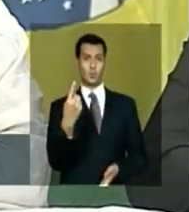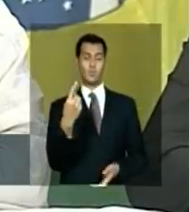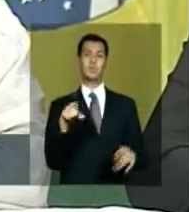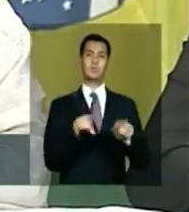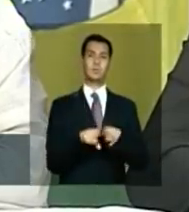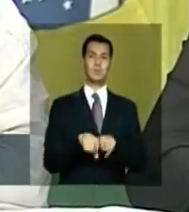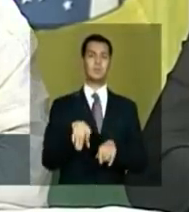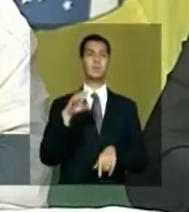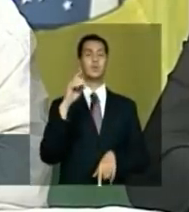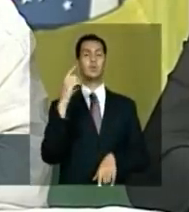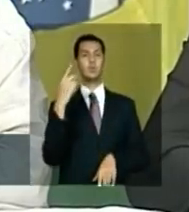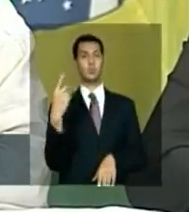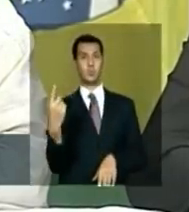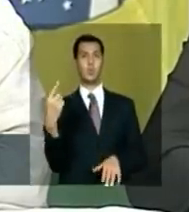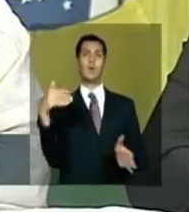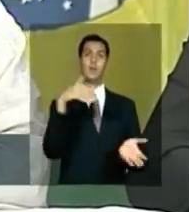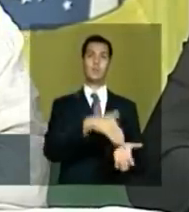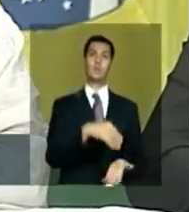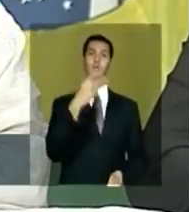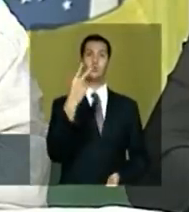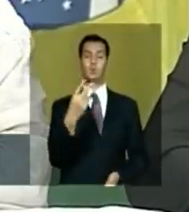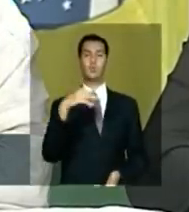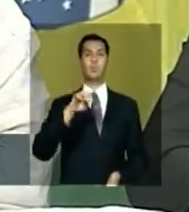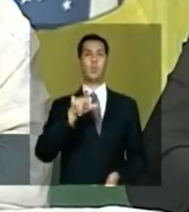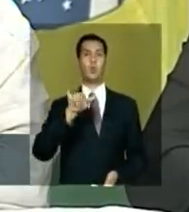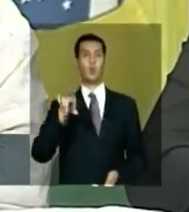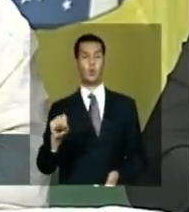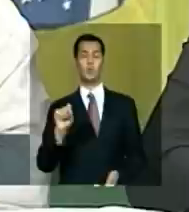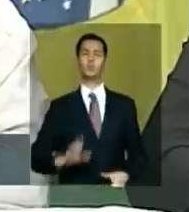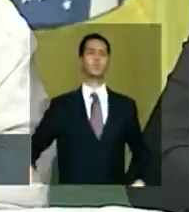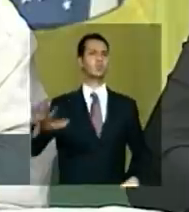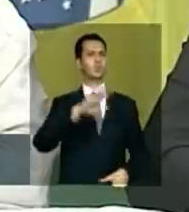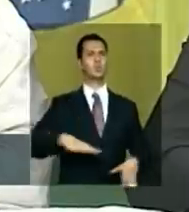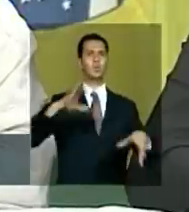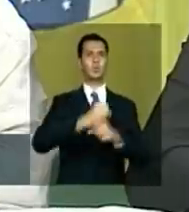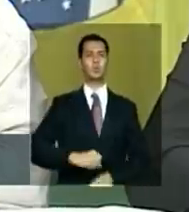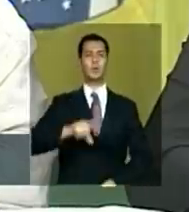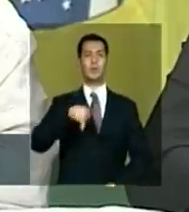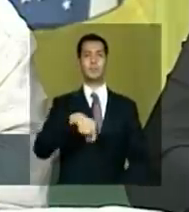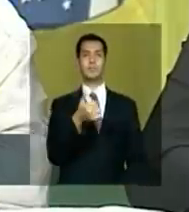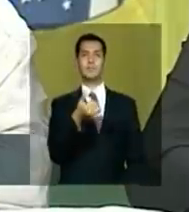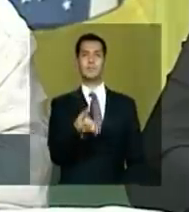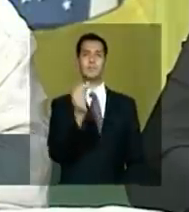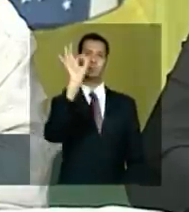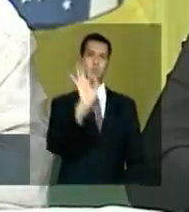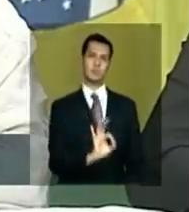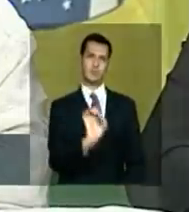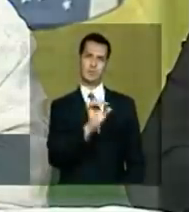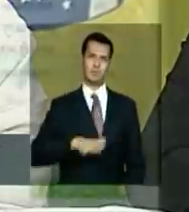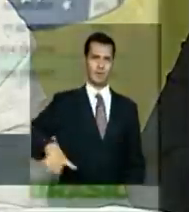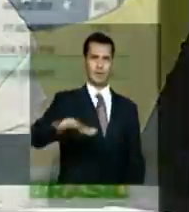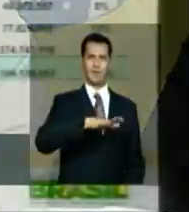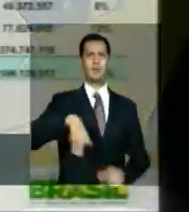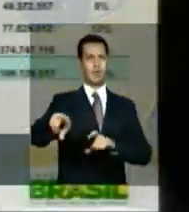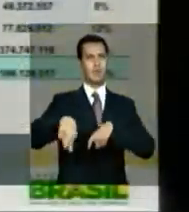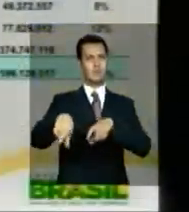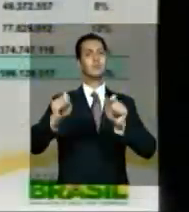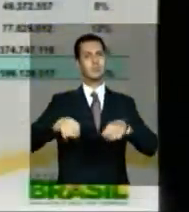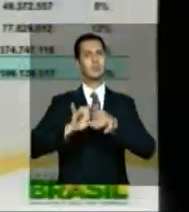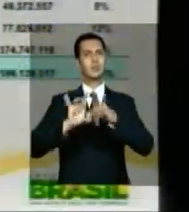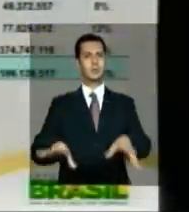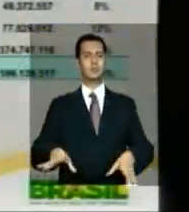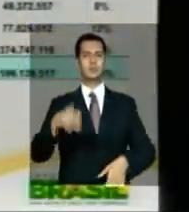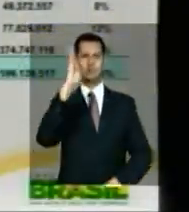fiscais nós estamos falando de 16% da área agrícola do país Ok e